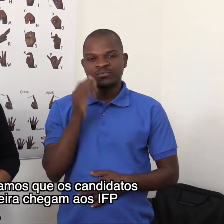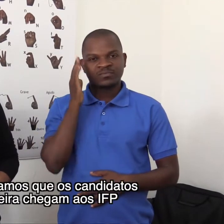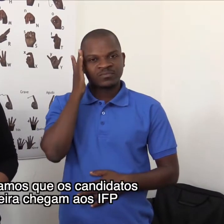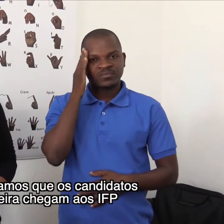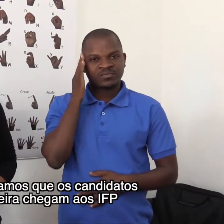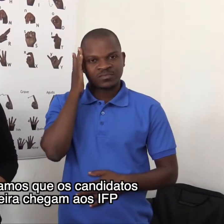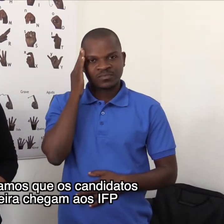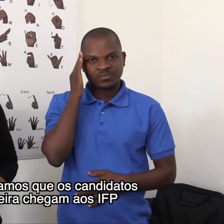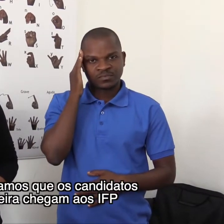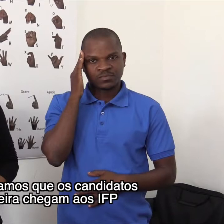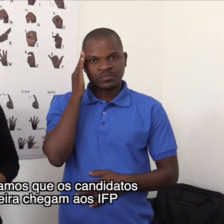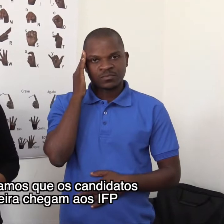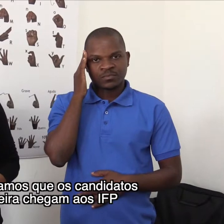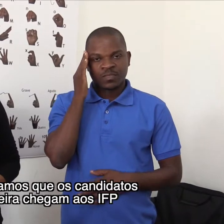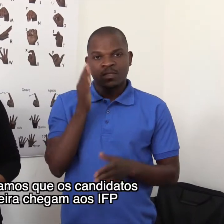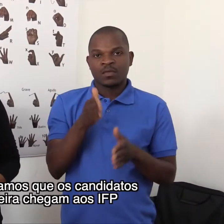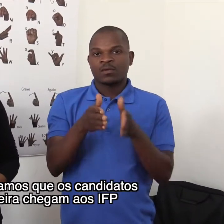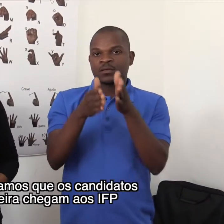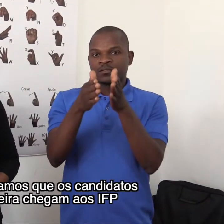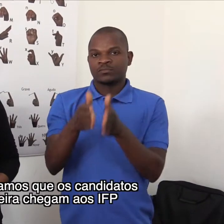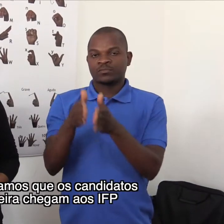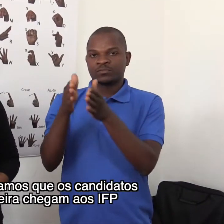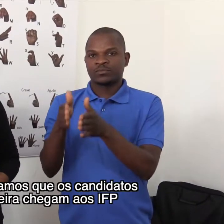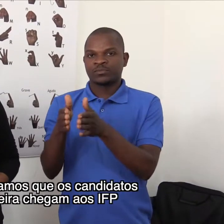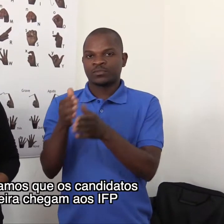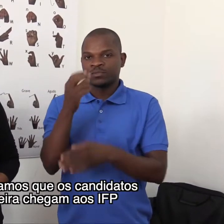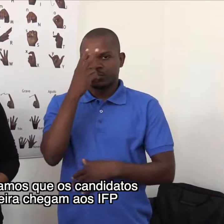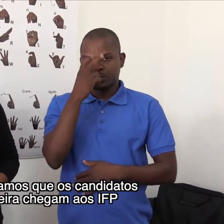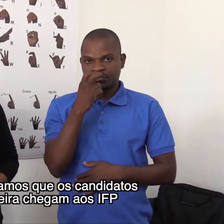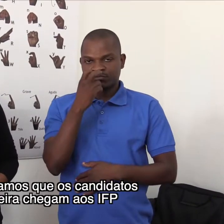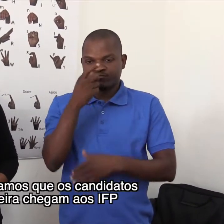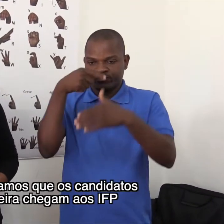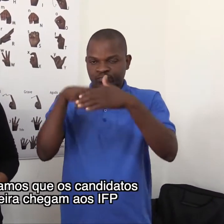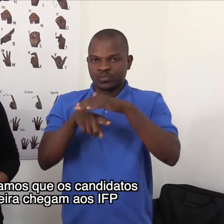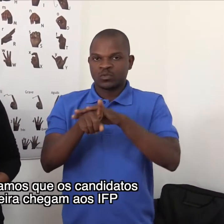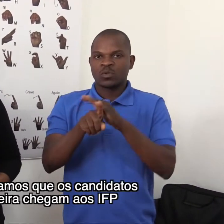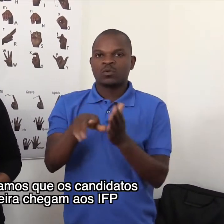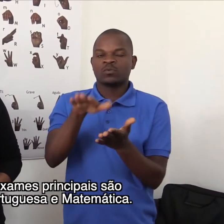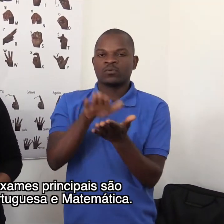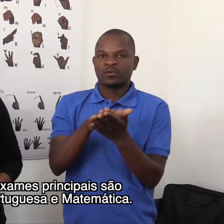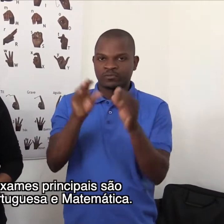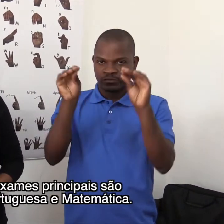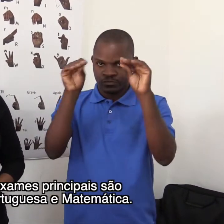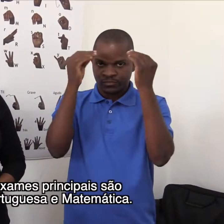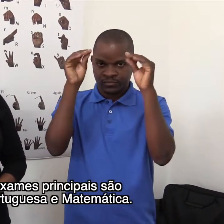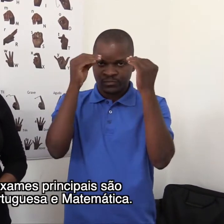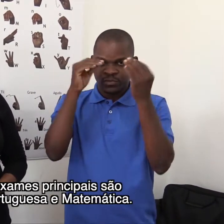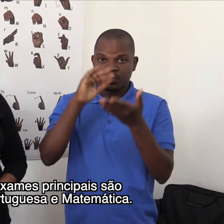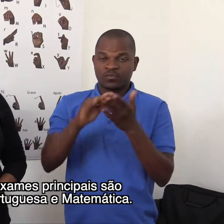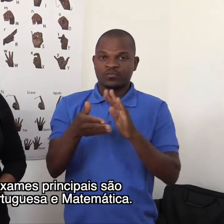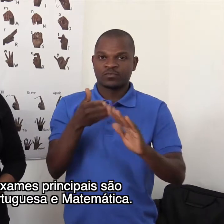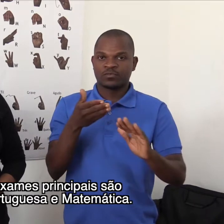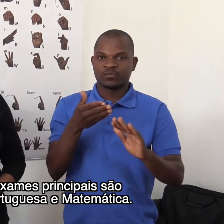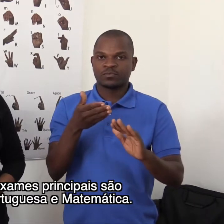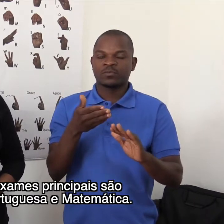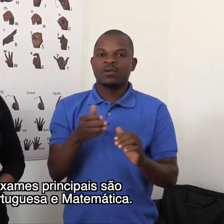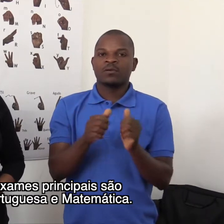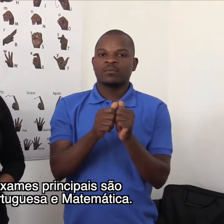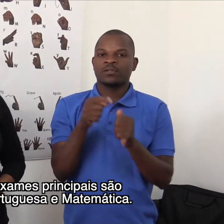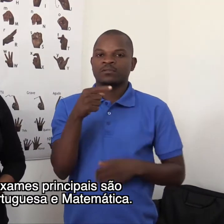então os candidatos, cegueiras, chegam aos IFPs e os dois exames principais